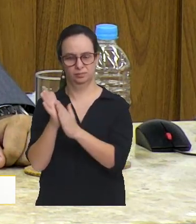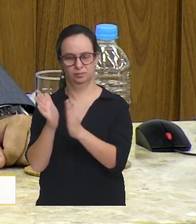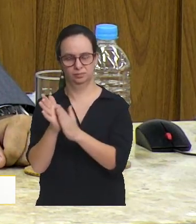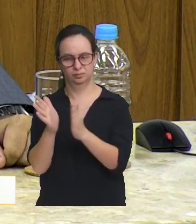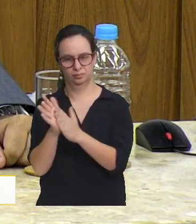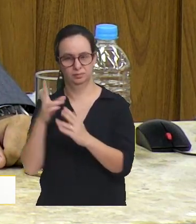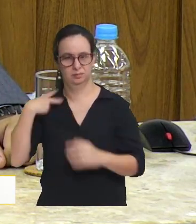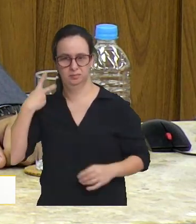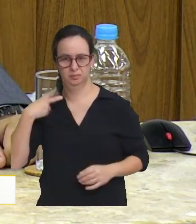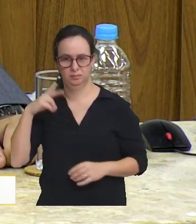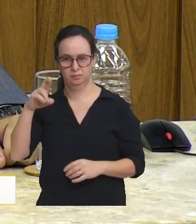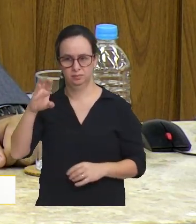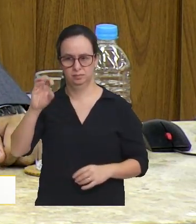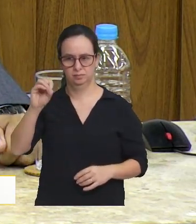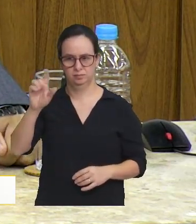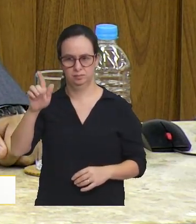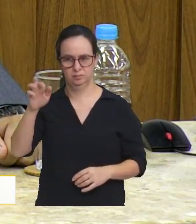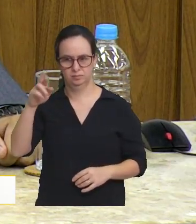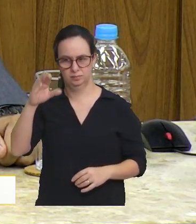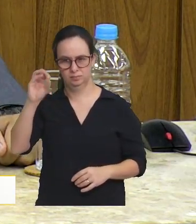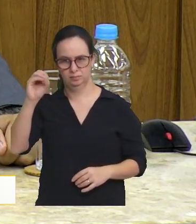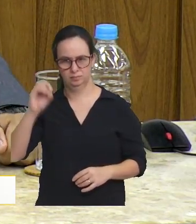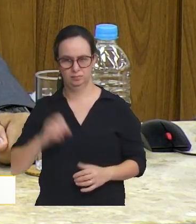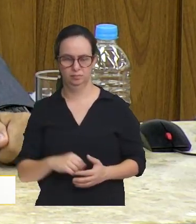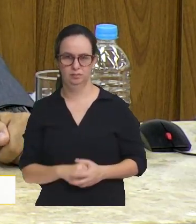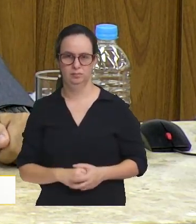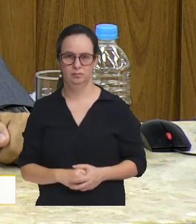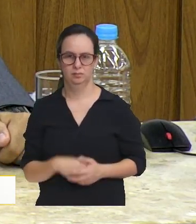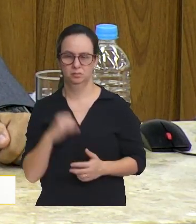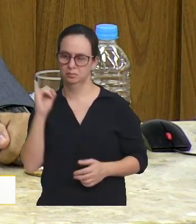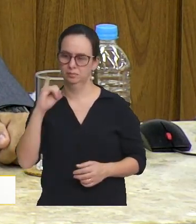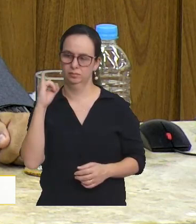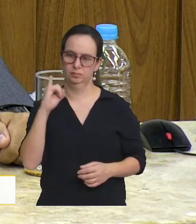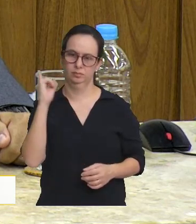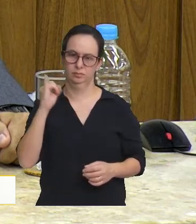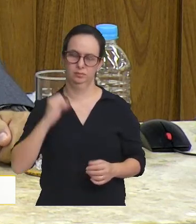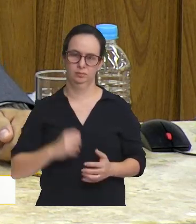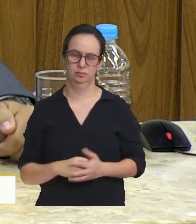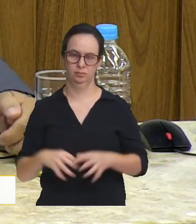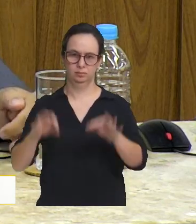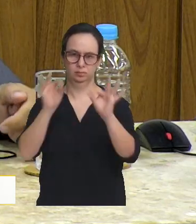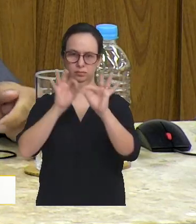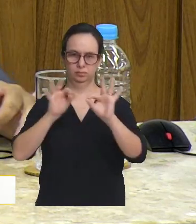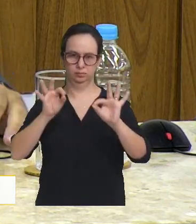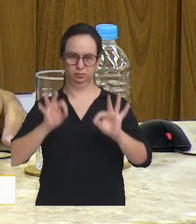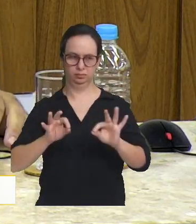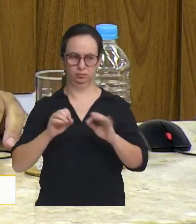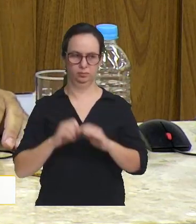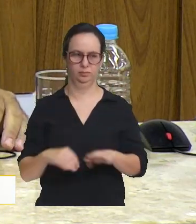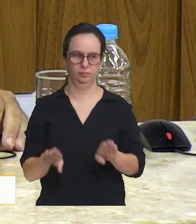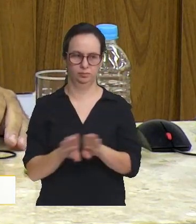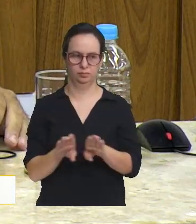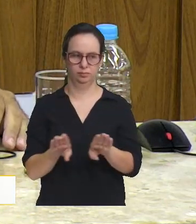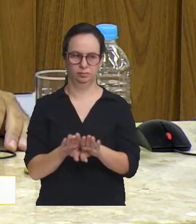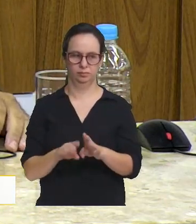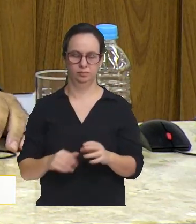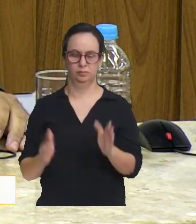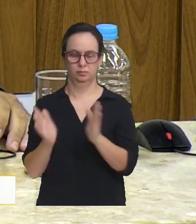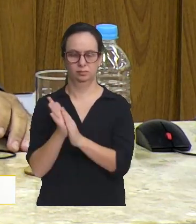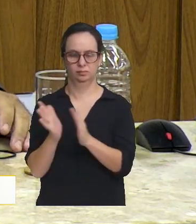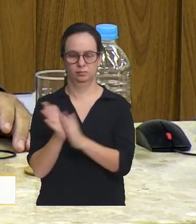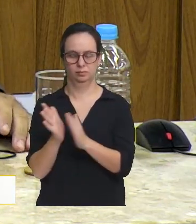Nascimento pela pontualidade nesse projeto. Também parabenizar essa belíssima